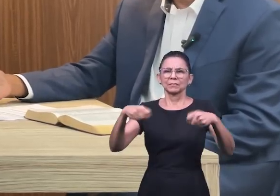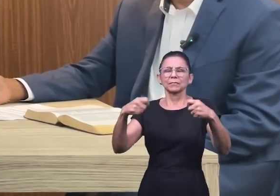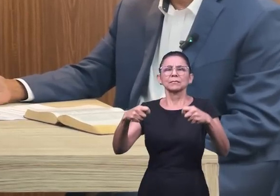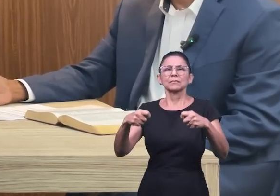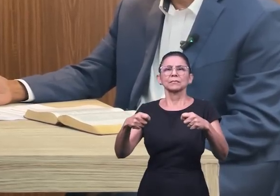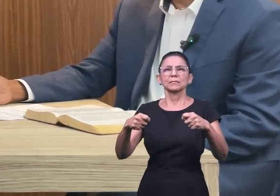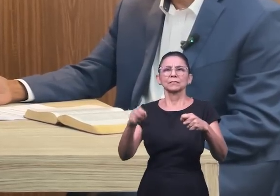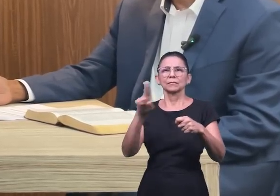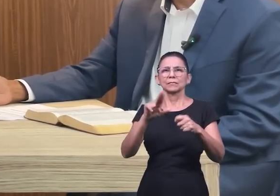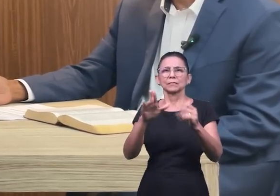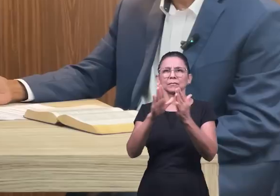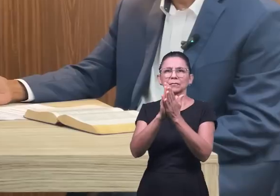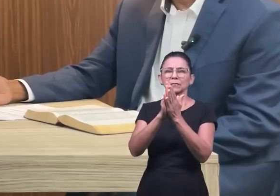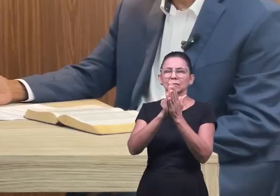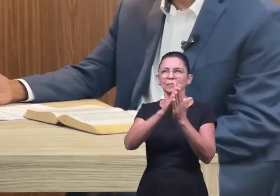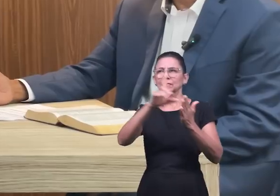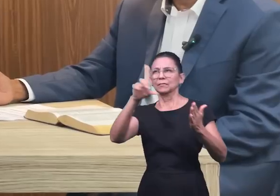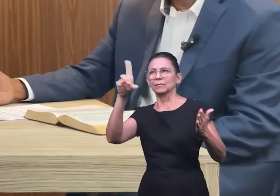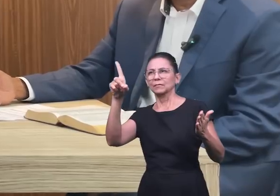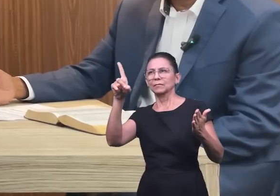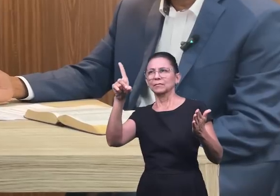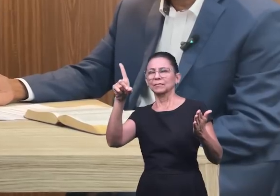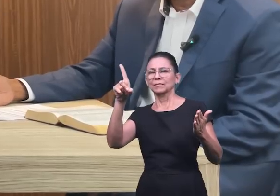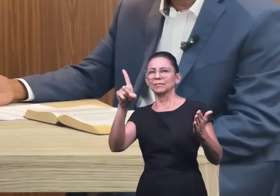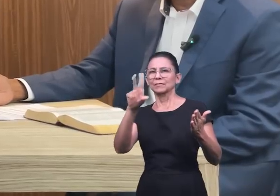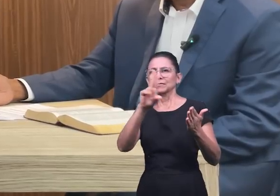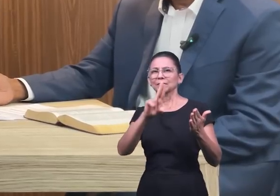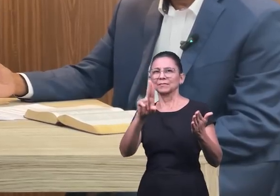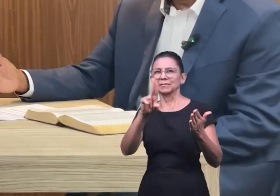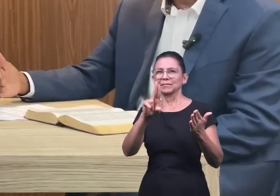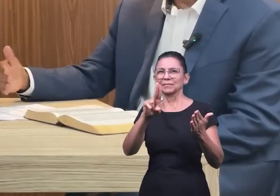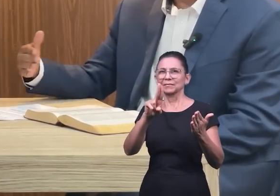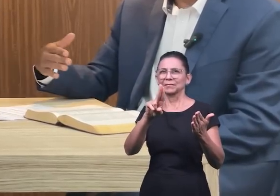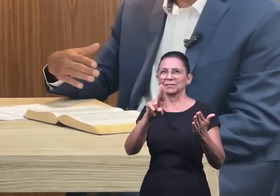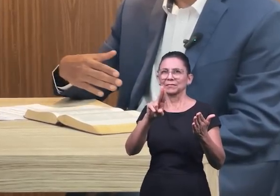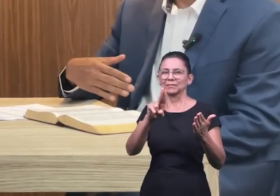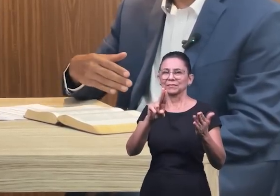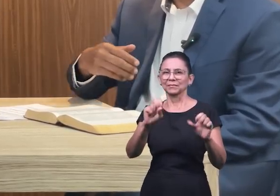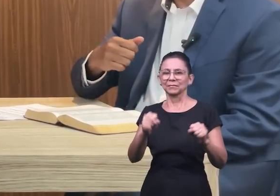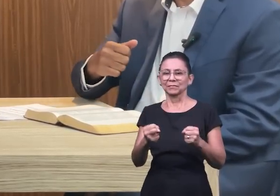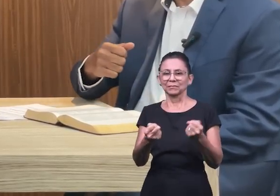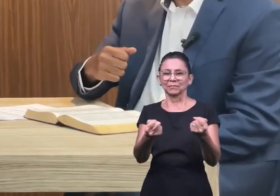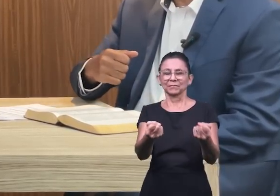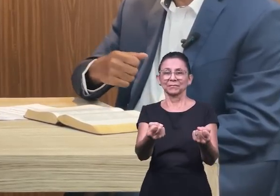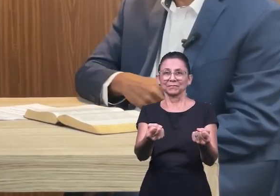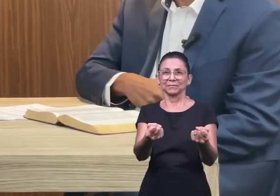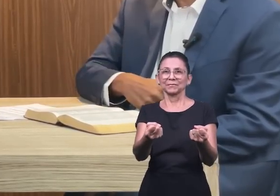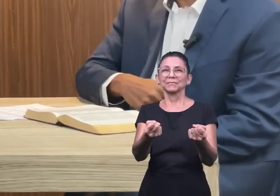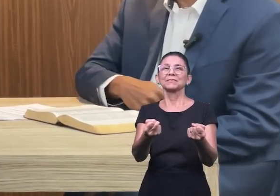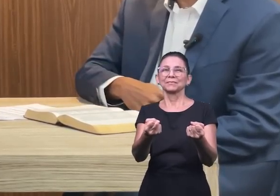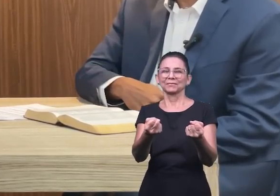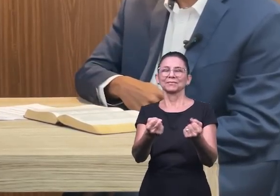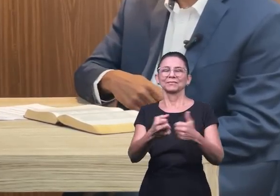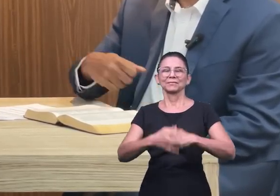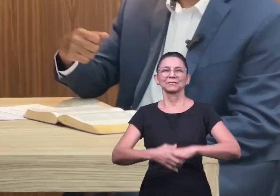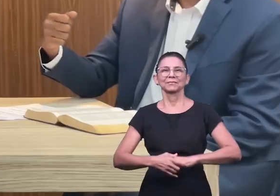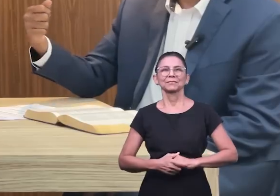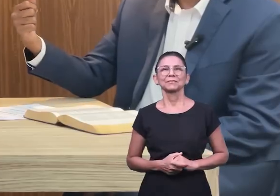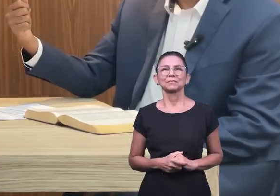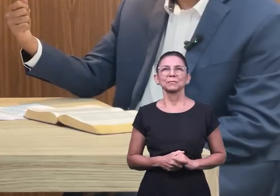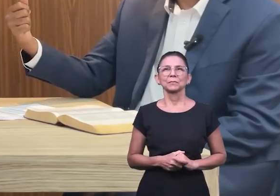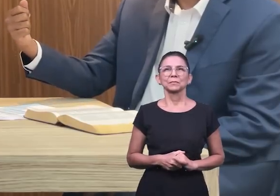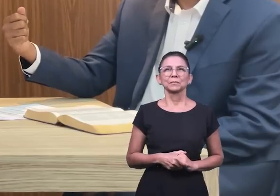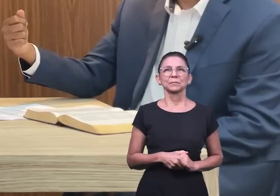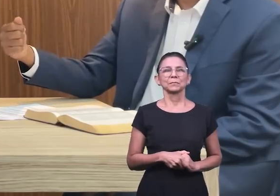Pela consulta à palavra. Hoje nós somos estes que temos a espada, a cinta. No momento que precisamos, nós